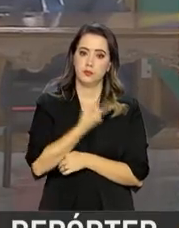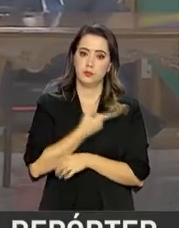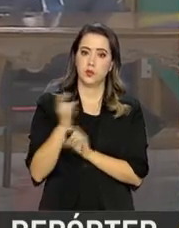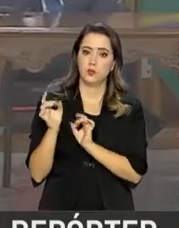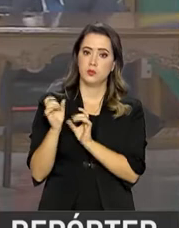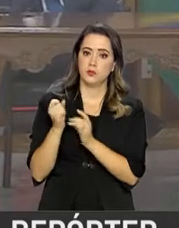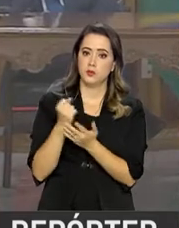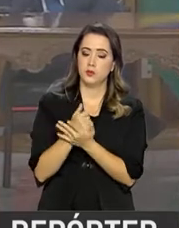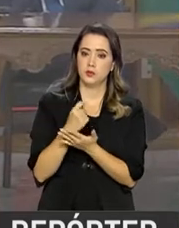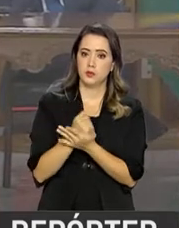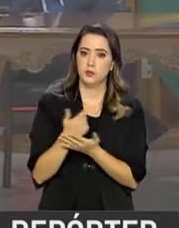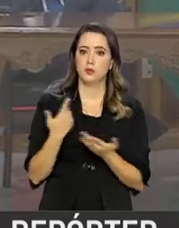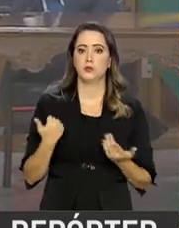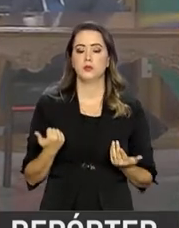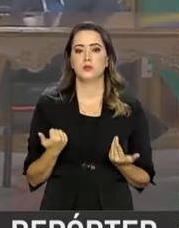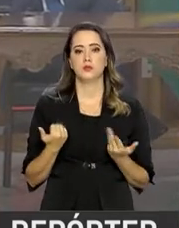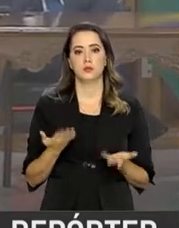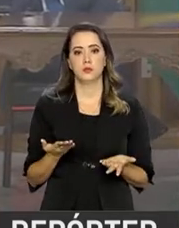comércio